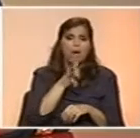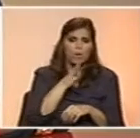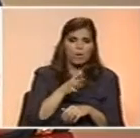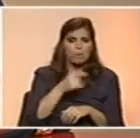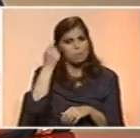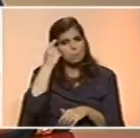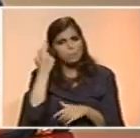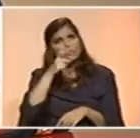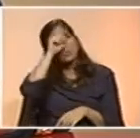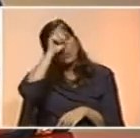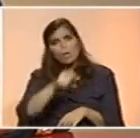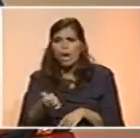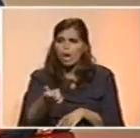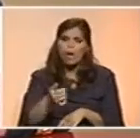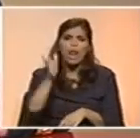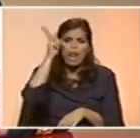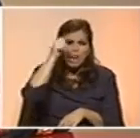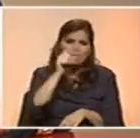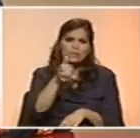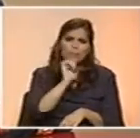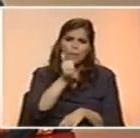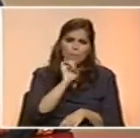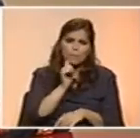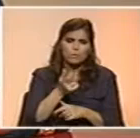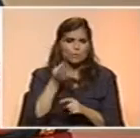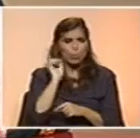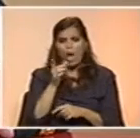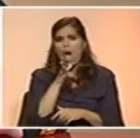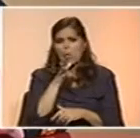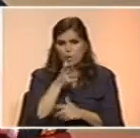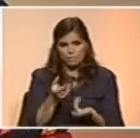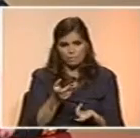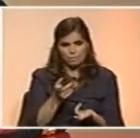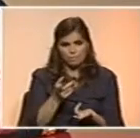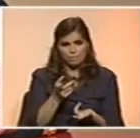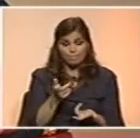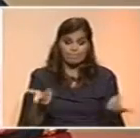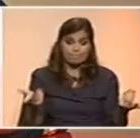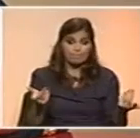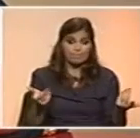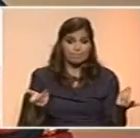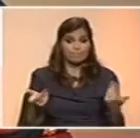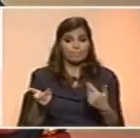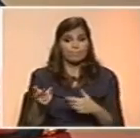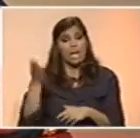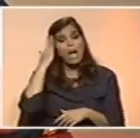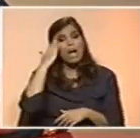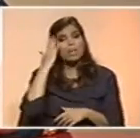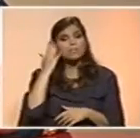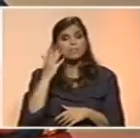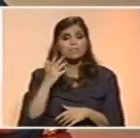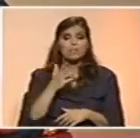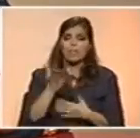beber leite ao longo do dia em lugar de se hidratarem com água, porque geralmente, pronto, acham que ficam